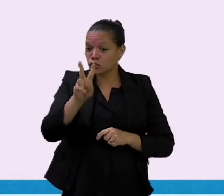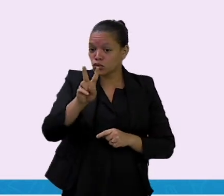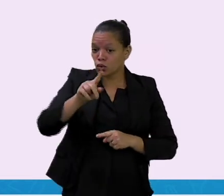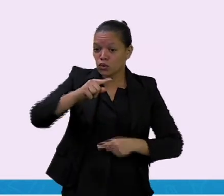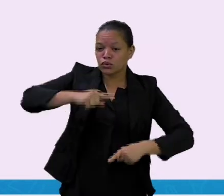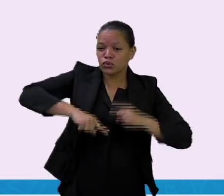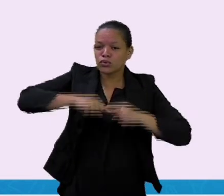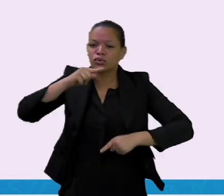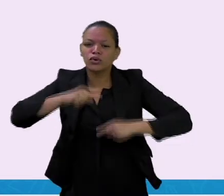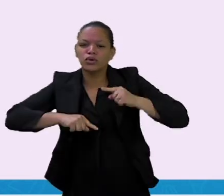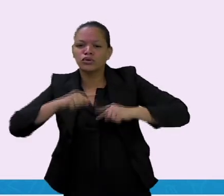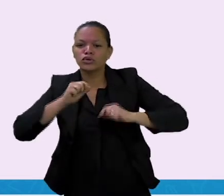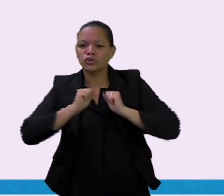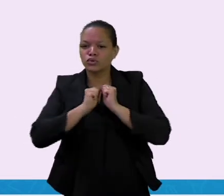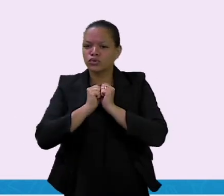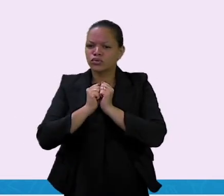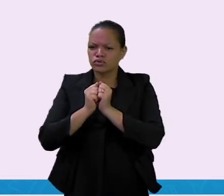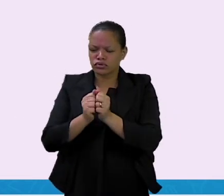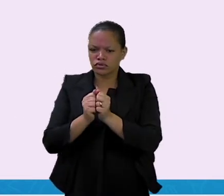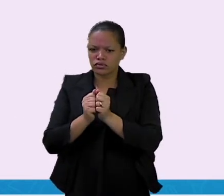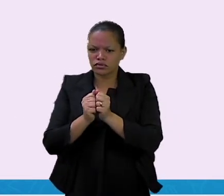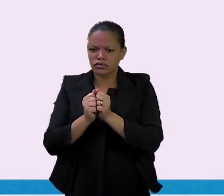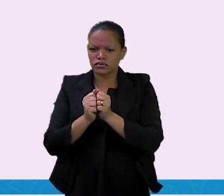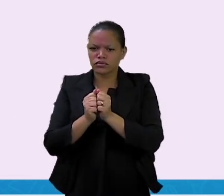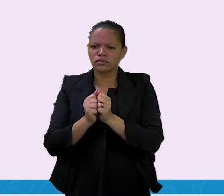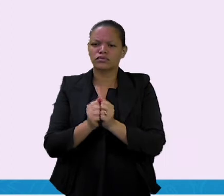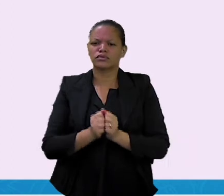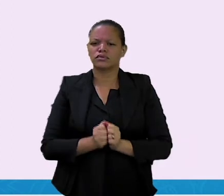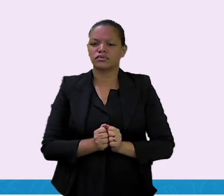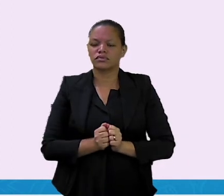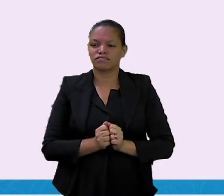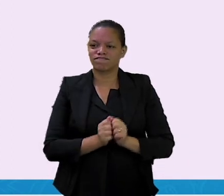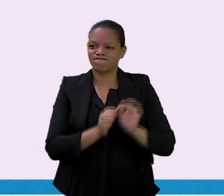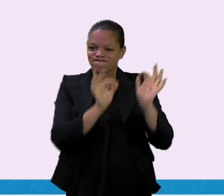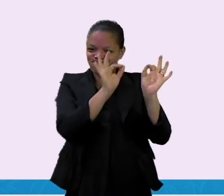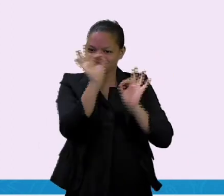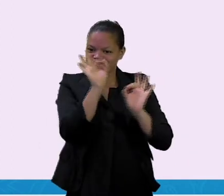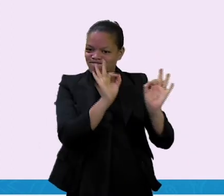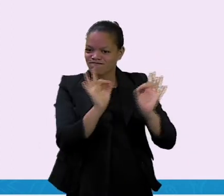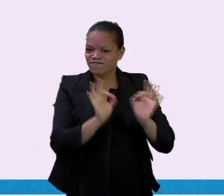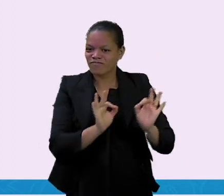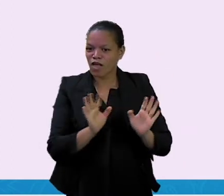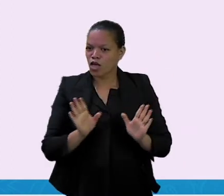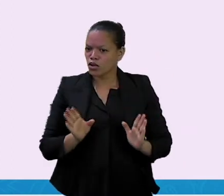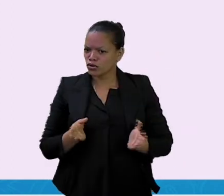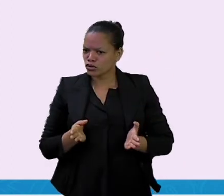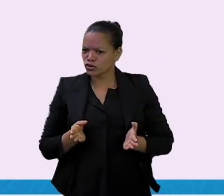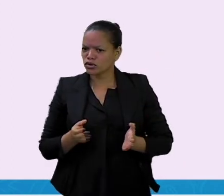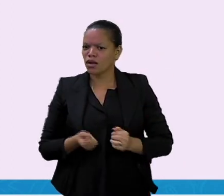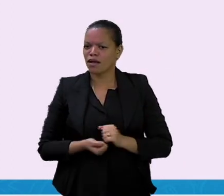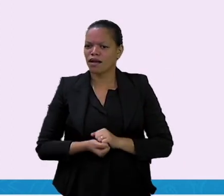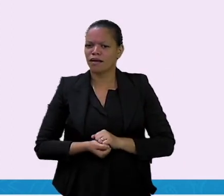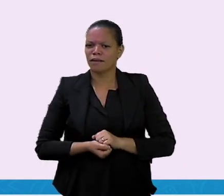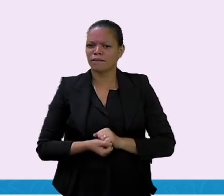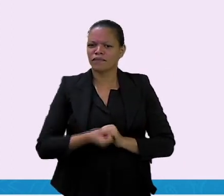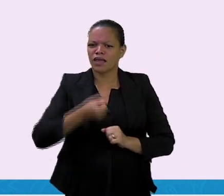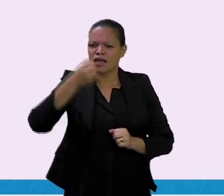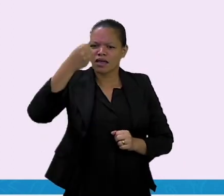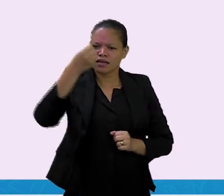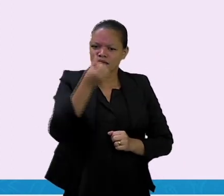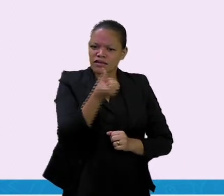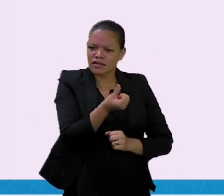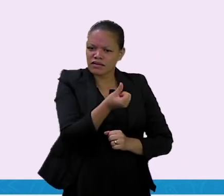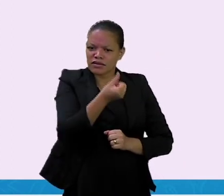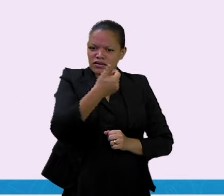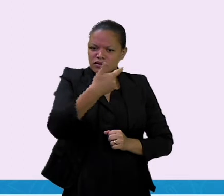ingredientes juntos. Já armei a minha conta, que é 625